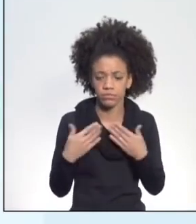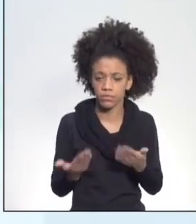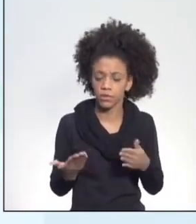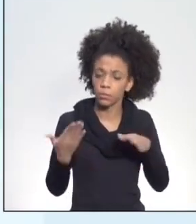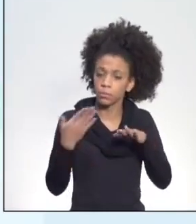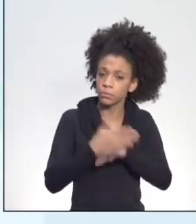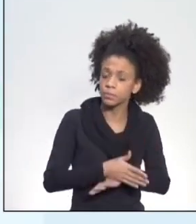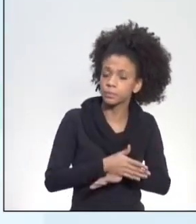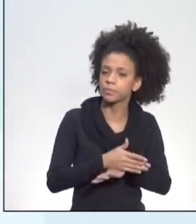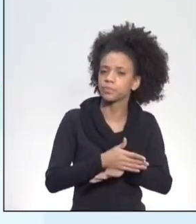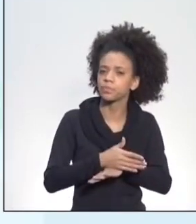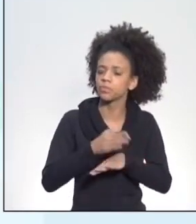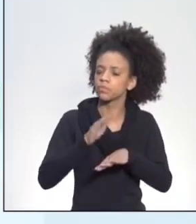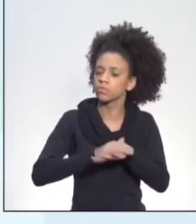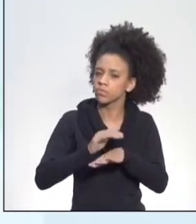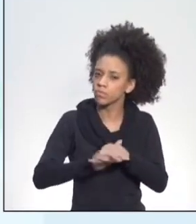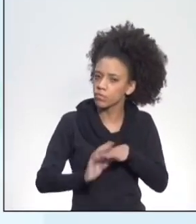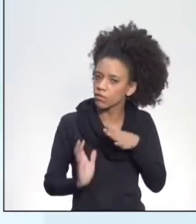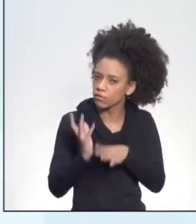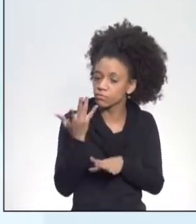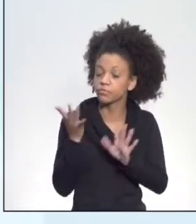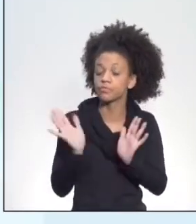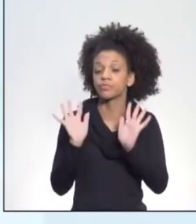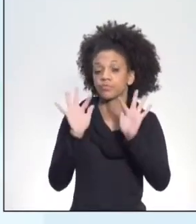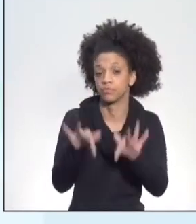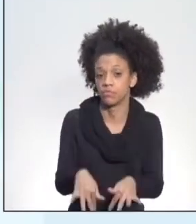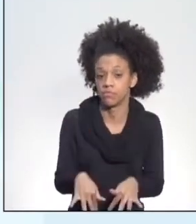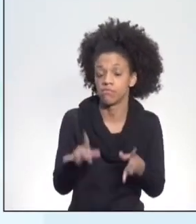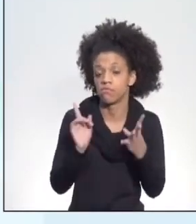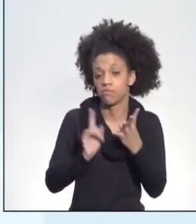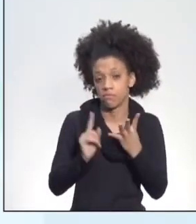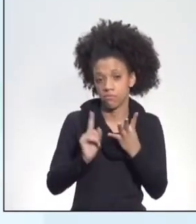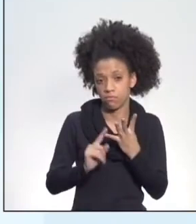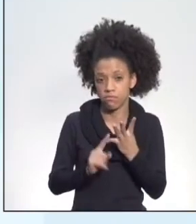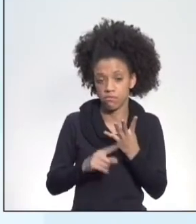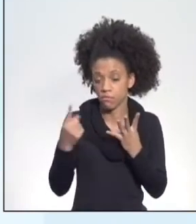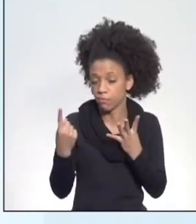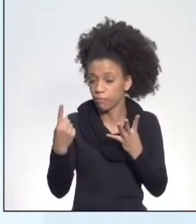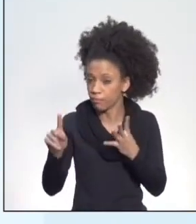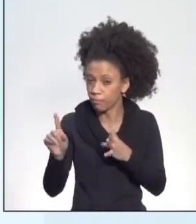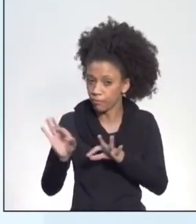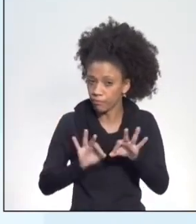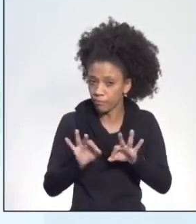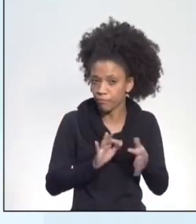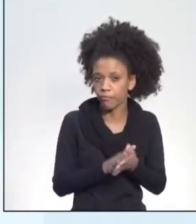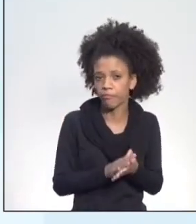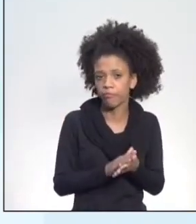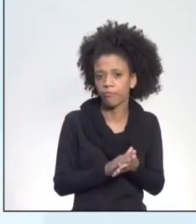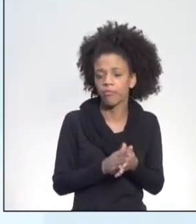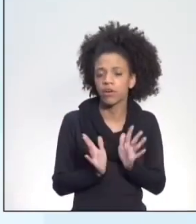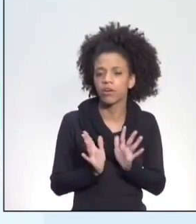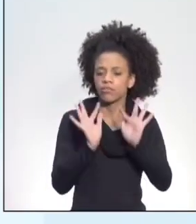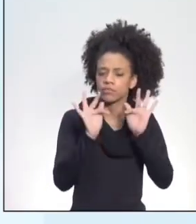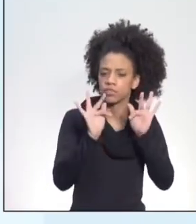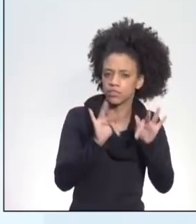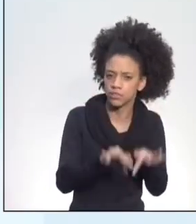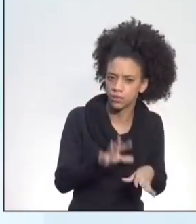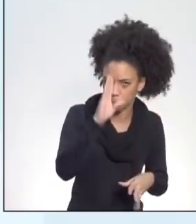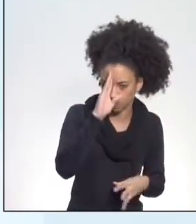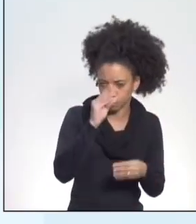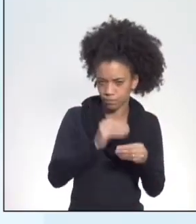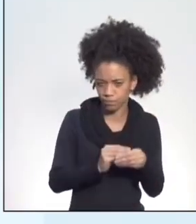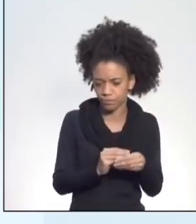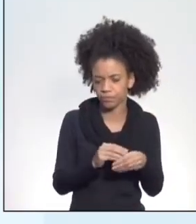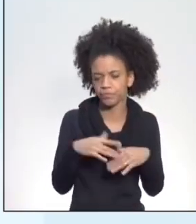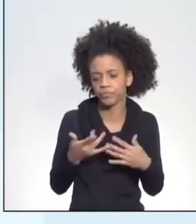da execução. E, no final, né, a quarta e última etapa é a etapa da conclusão. Ou seja,